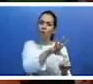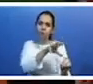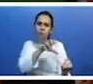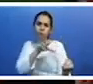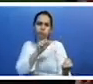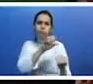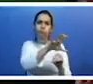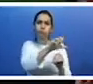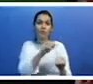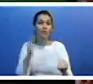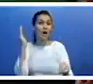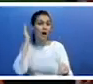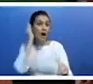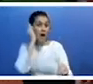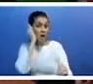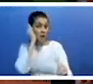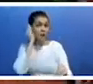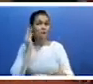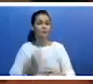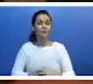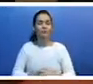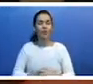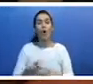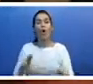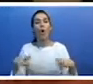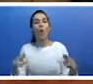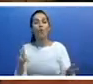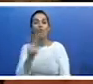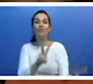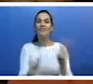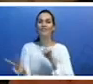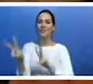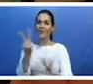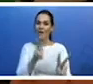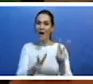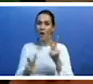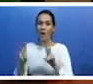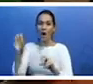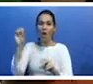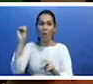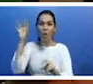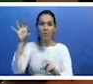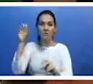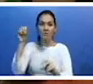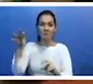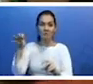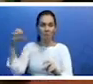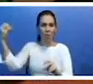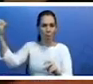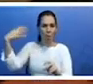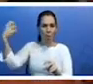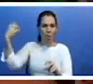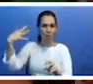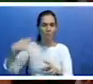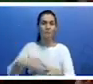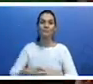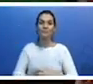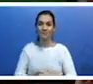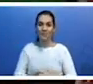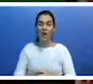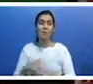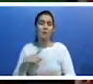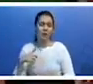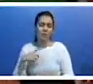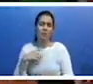são os sinais de rádio, ou sinais visuais, que é aqueles de luzes, tá? Para haver